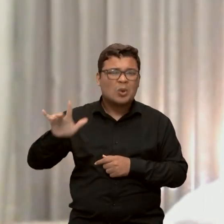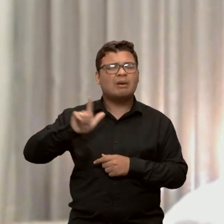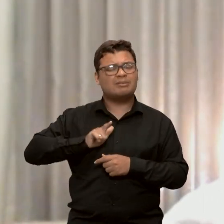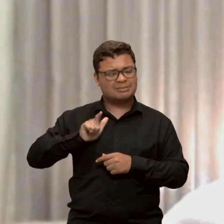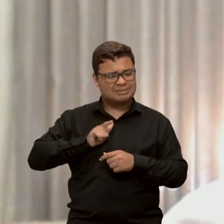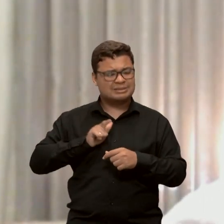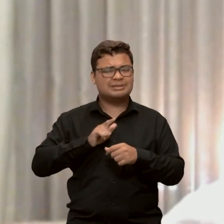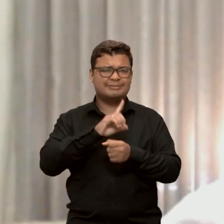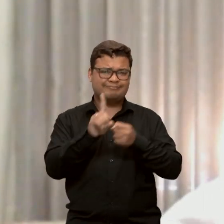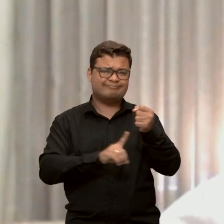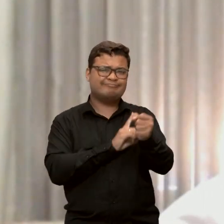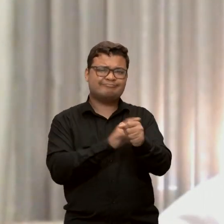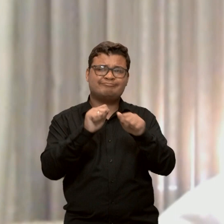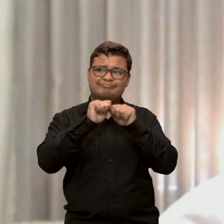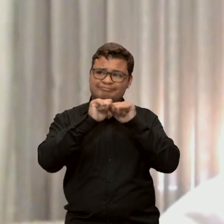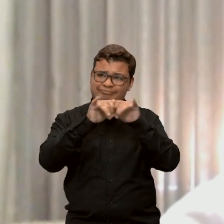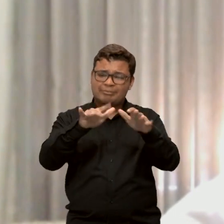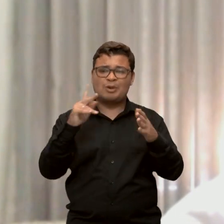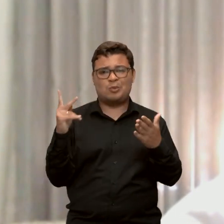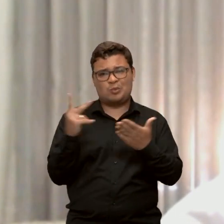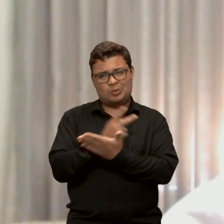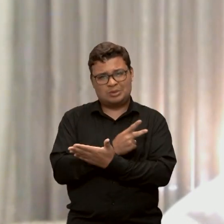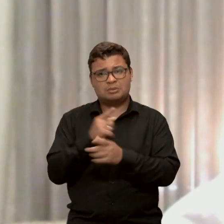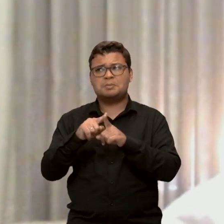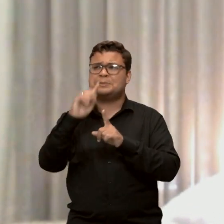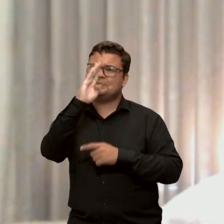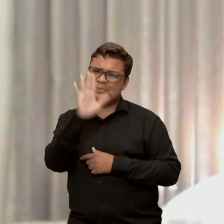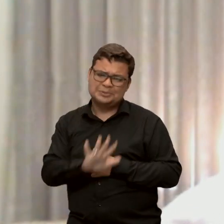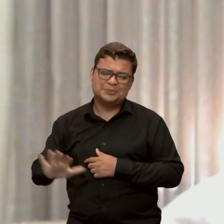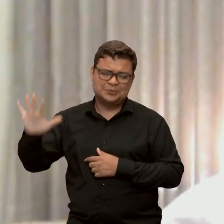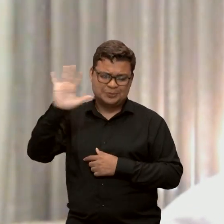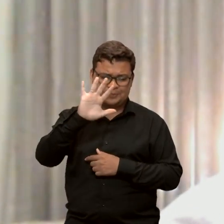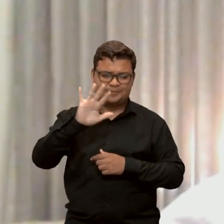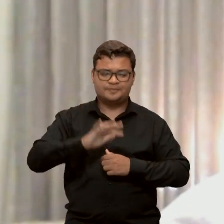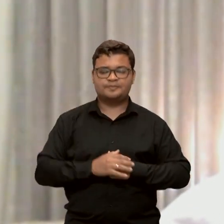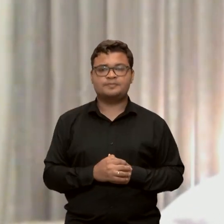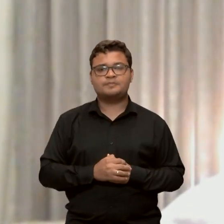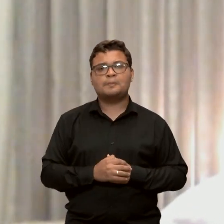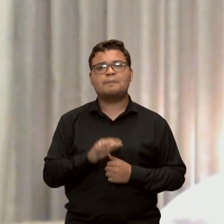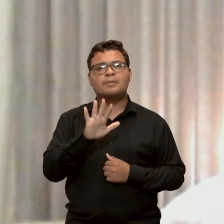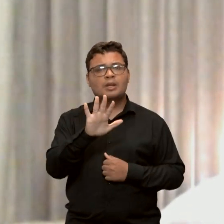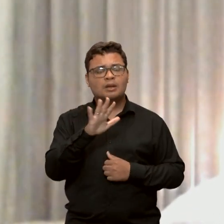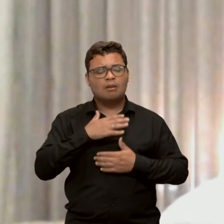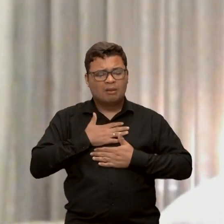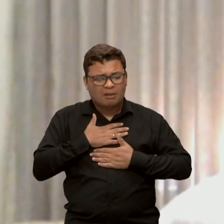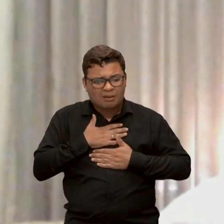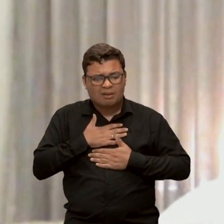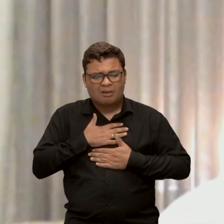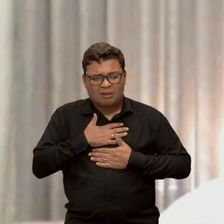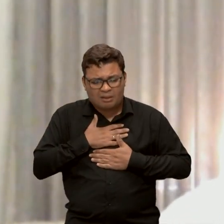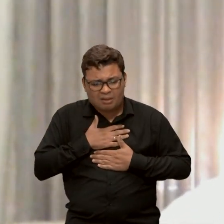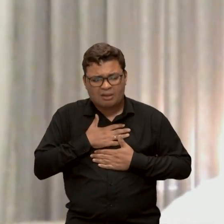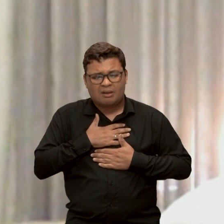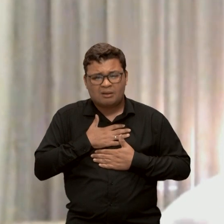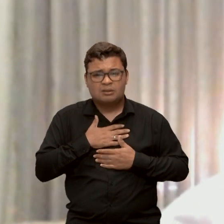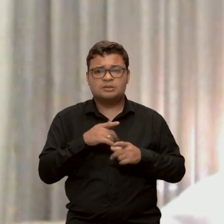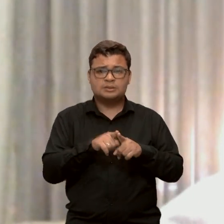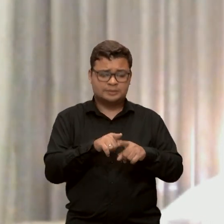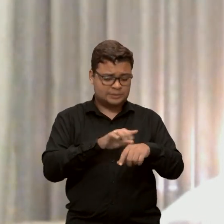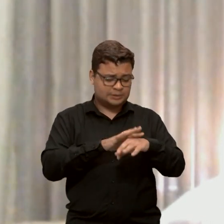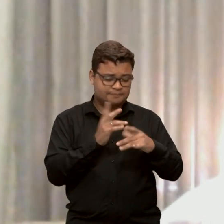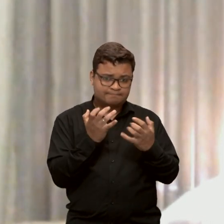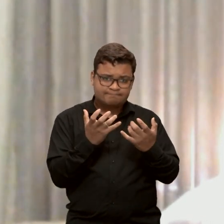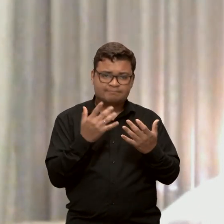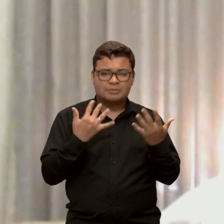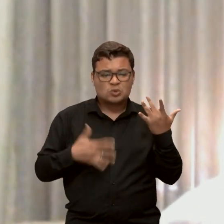o Covid vai ficar como uma gripe, então os diagnósticos também vão poder se sobrepor, né, Covid e dengue, porque a gente vive também numa